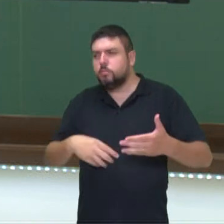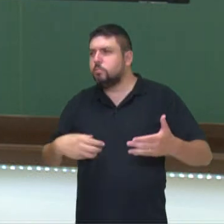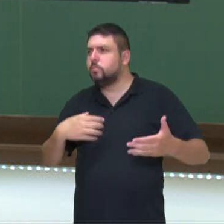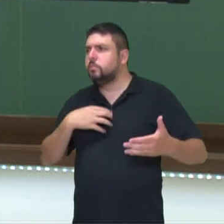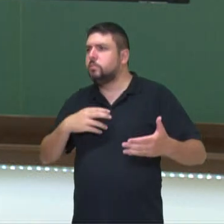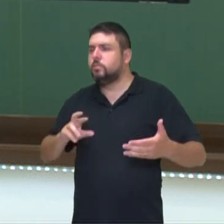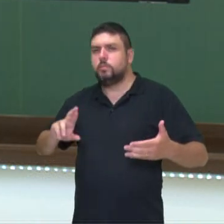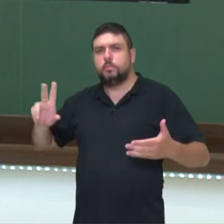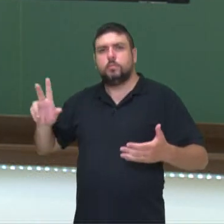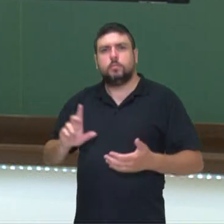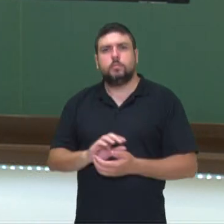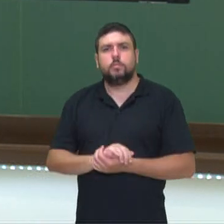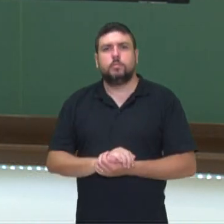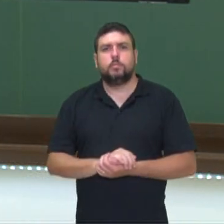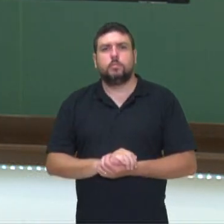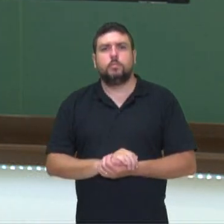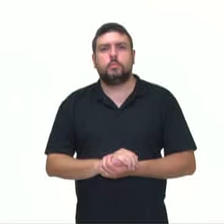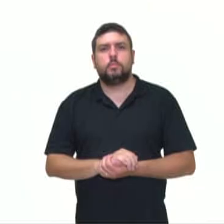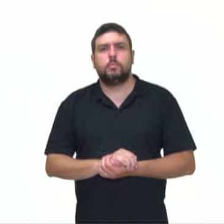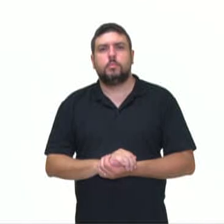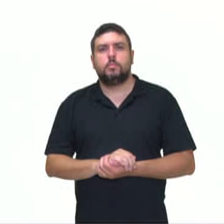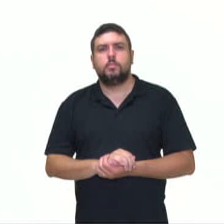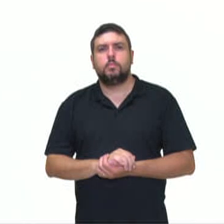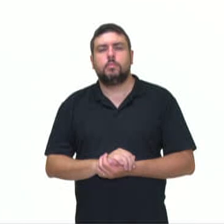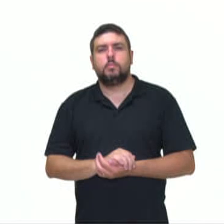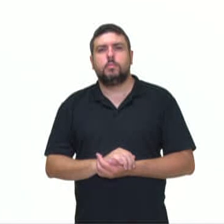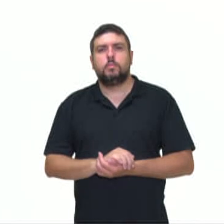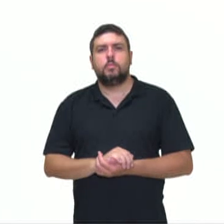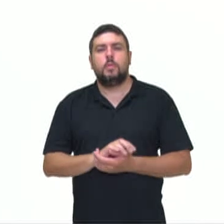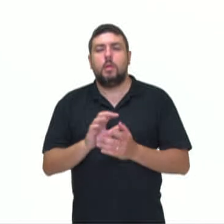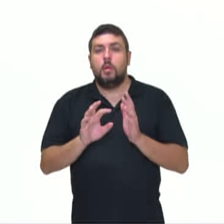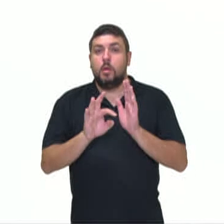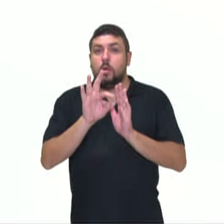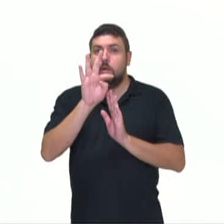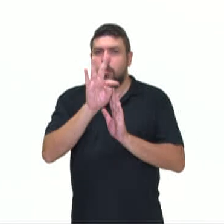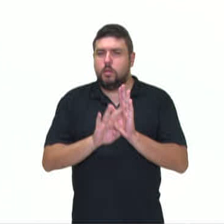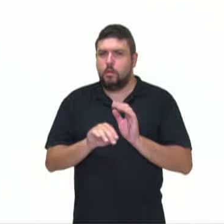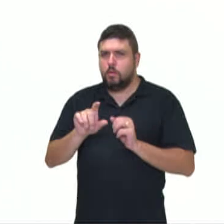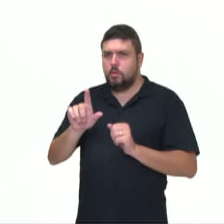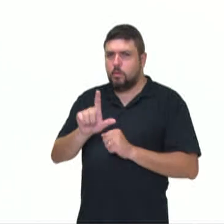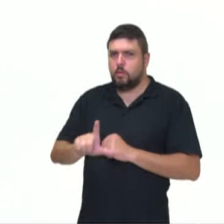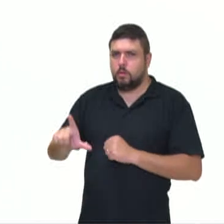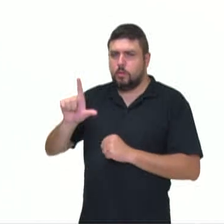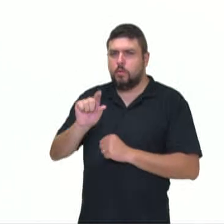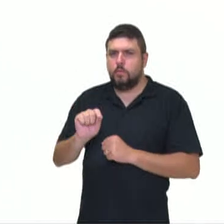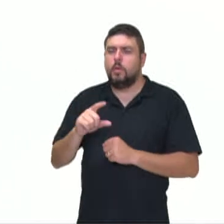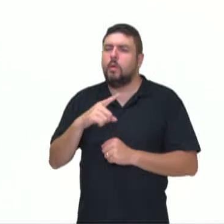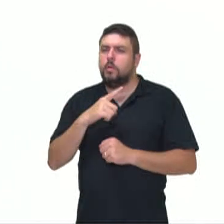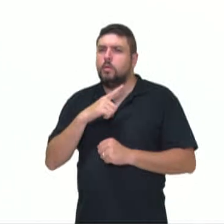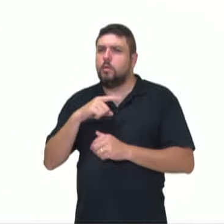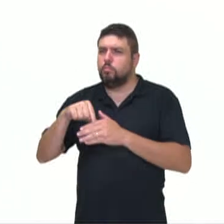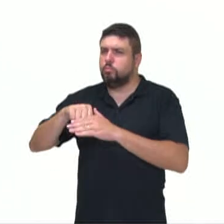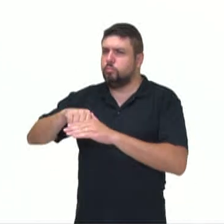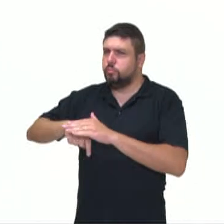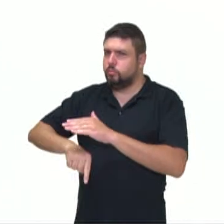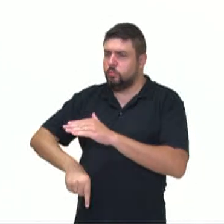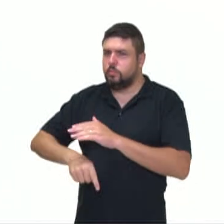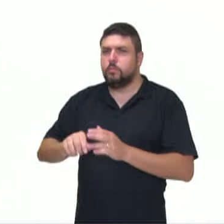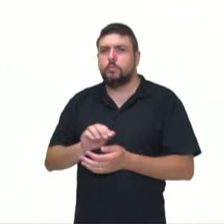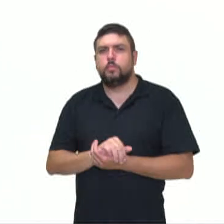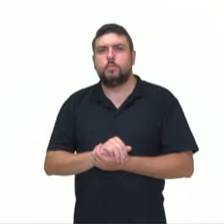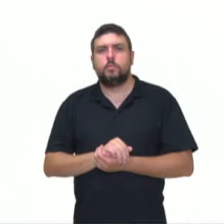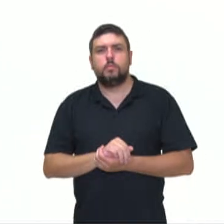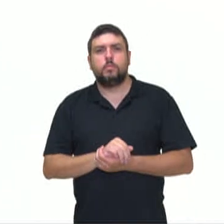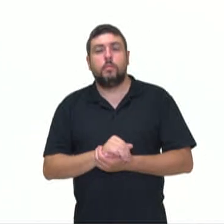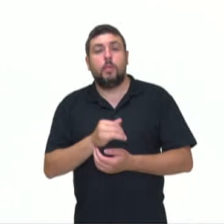diferente. Os textos literários também possuem diferentes graus de complexidade. Por exemplo, nós temos